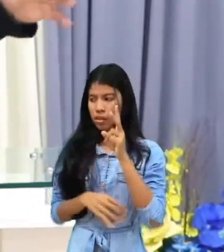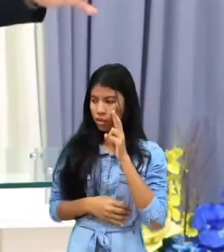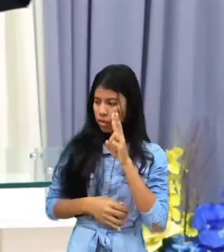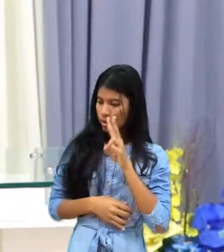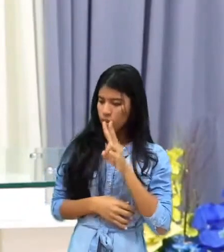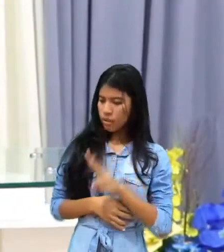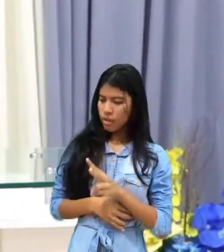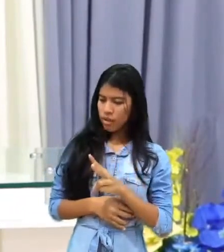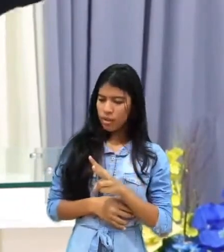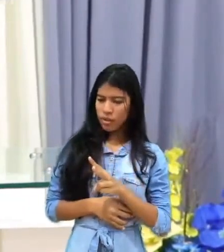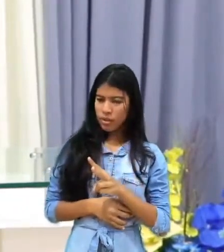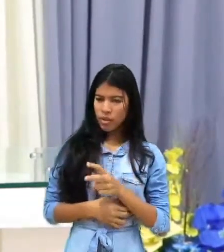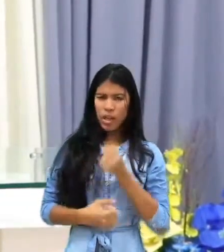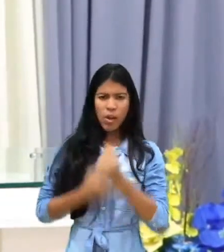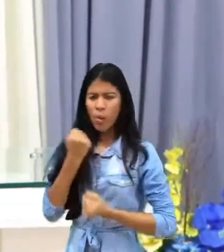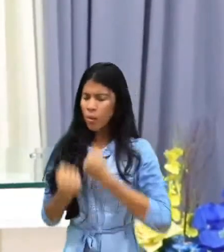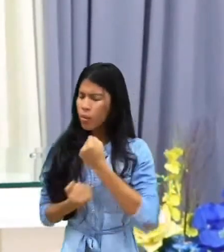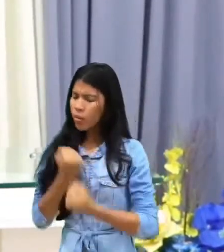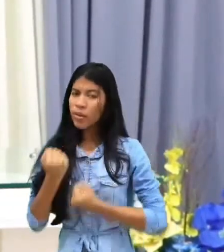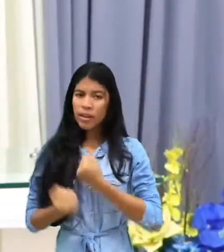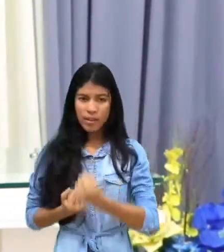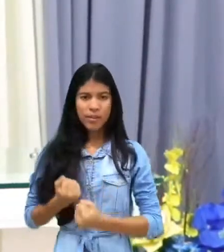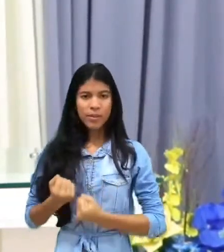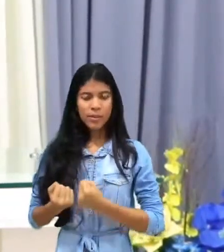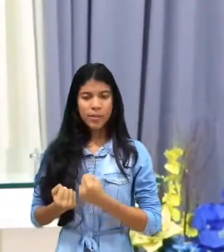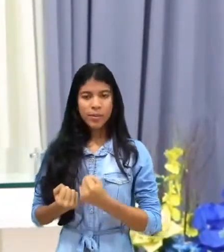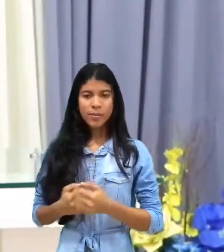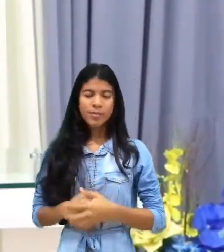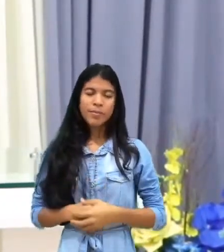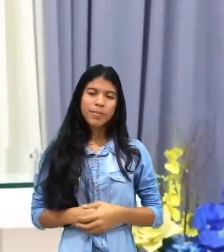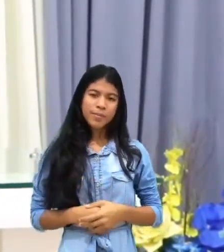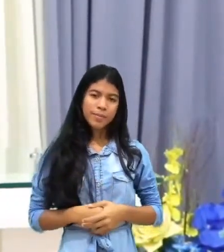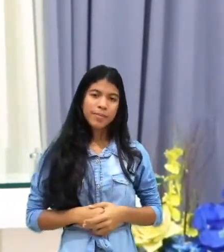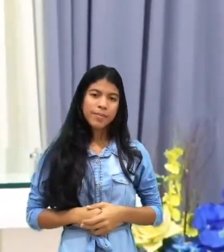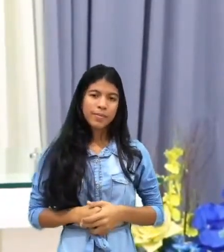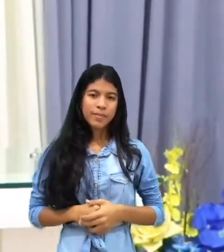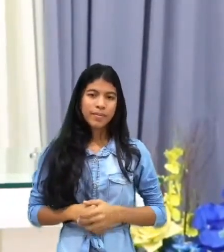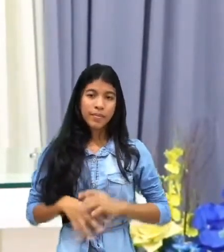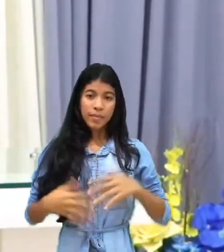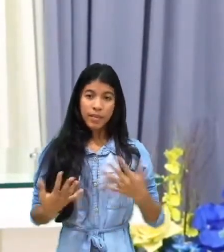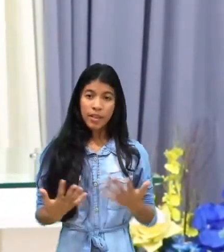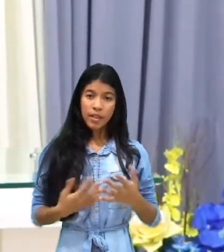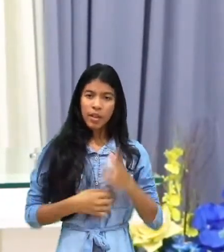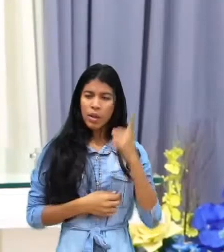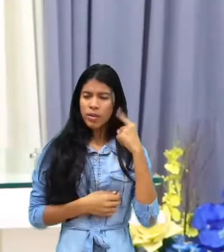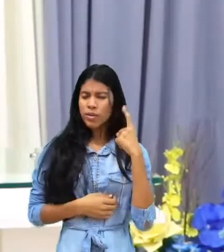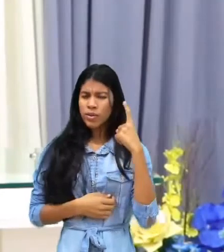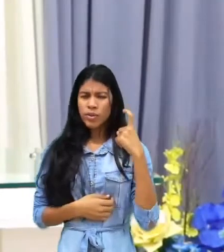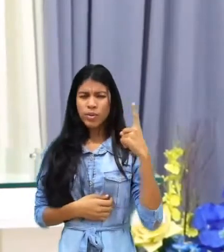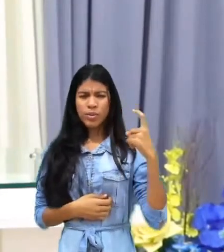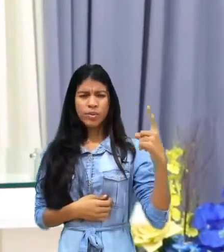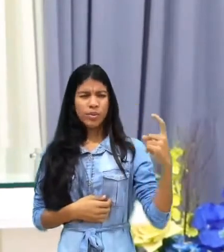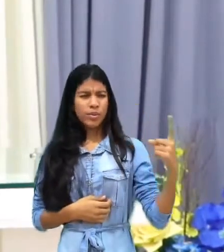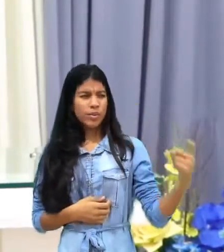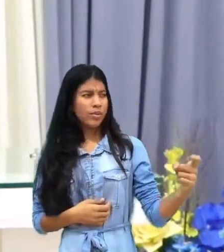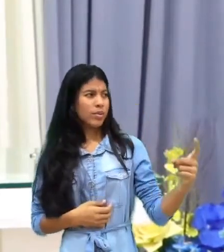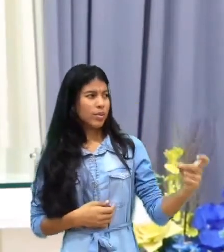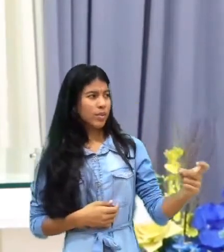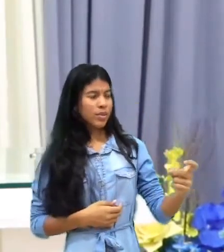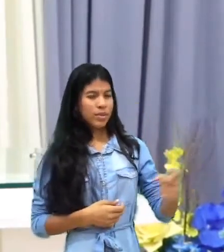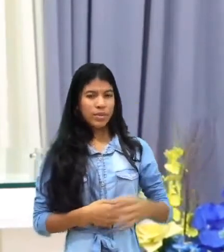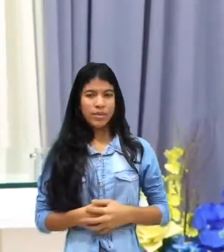que correram para aquele lugar. Aleluia. E aquele barulho e aquele